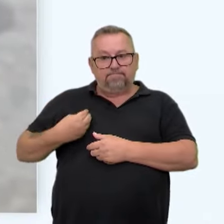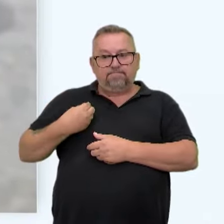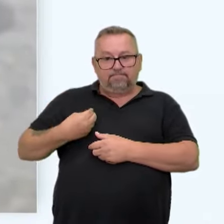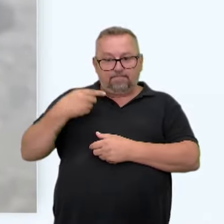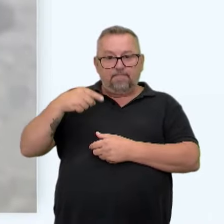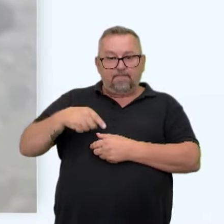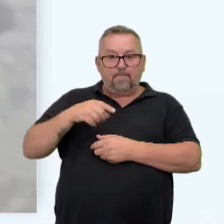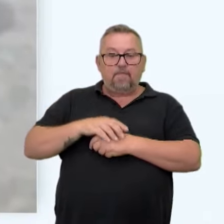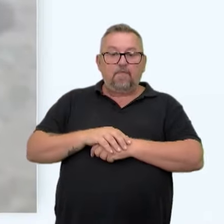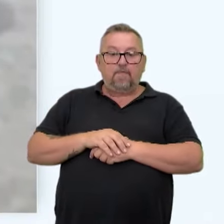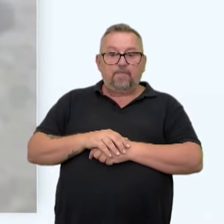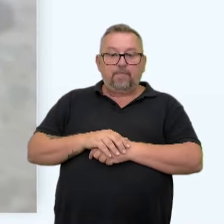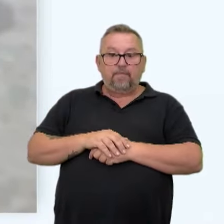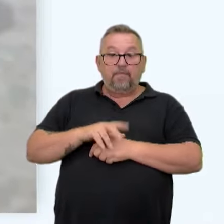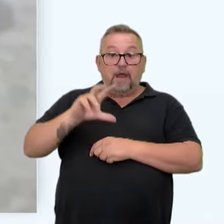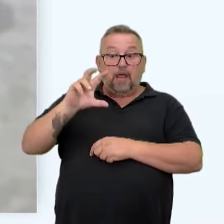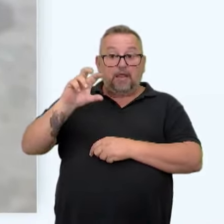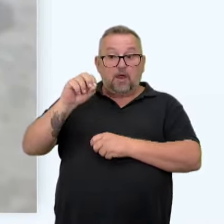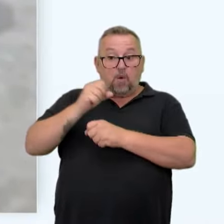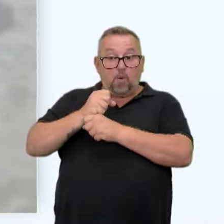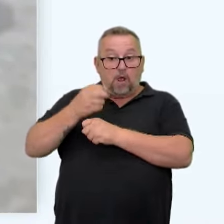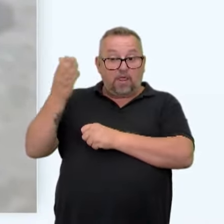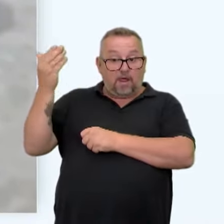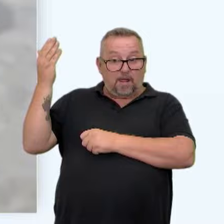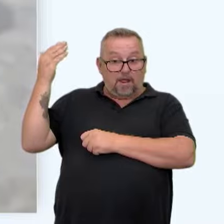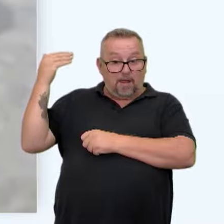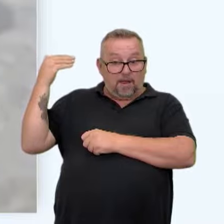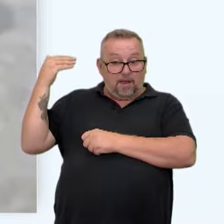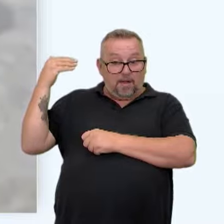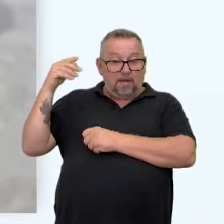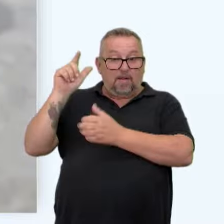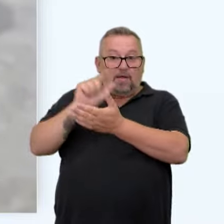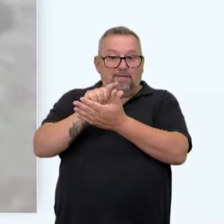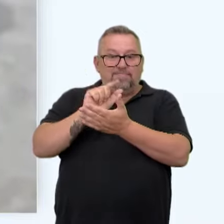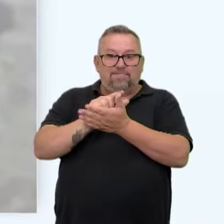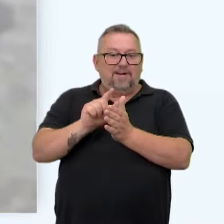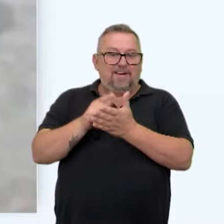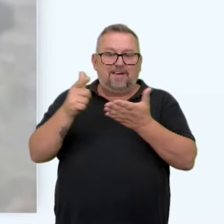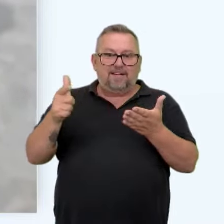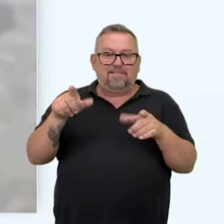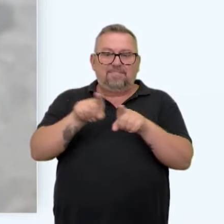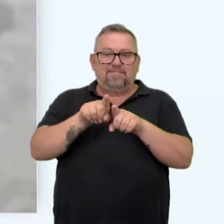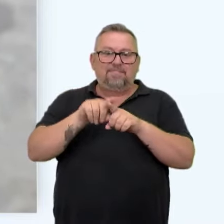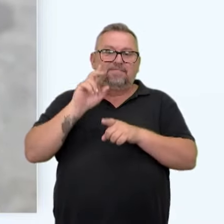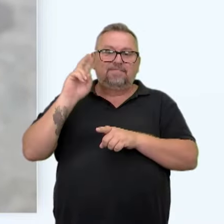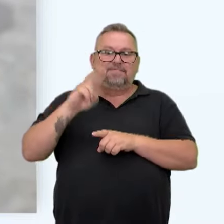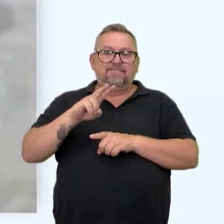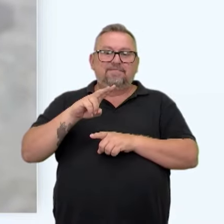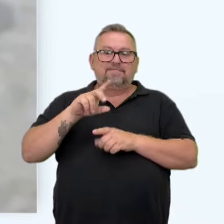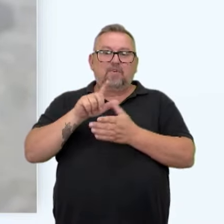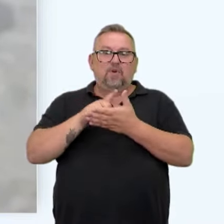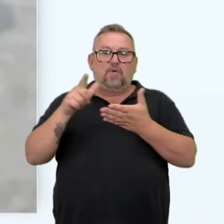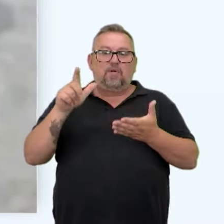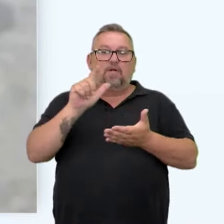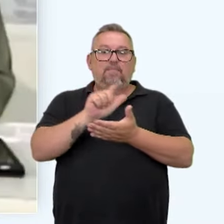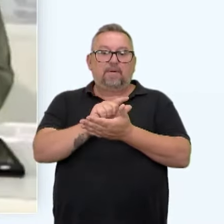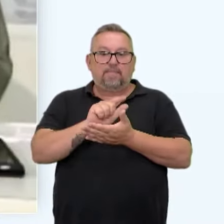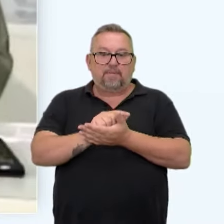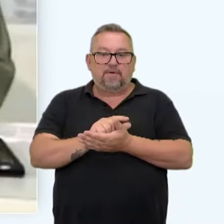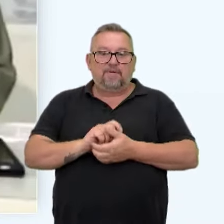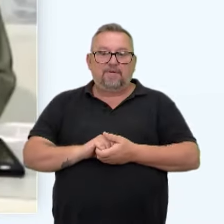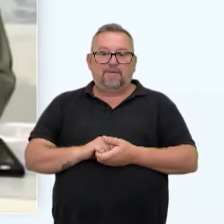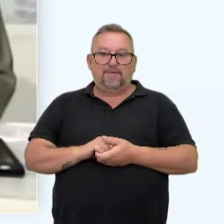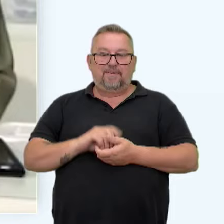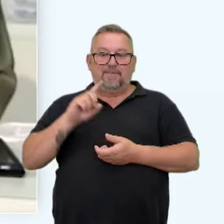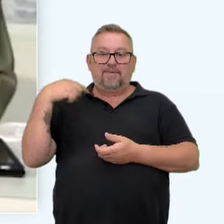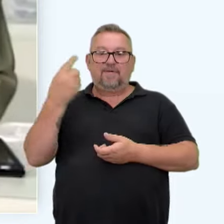Cebrián: há 50 anos faço jornais de papel e morrerei fazendo jornais de papel.